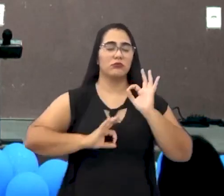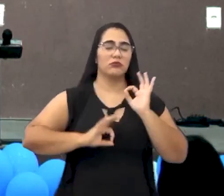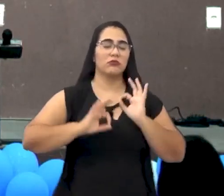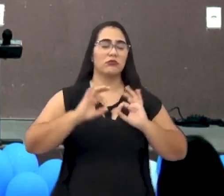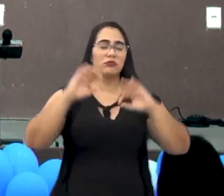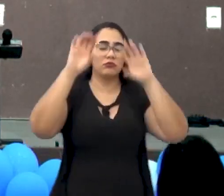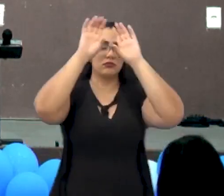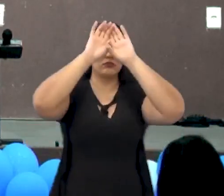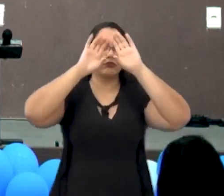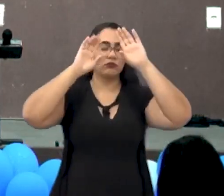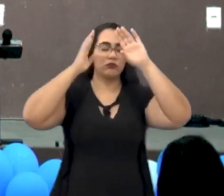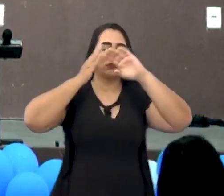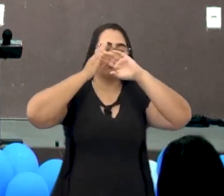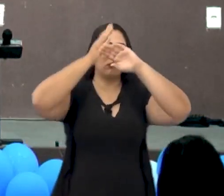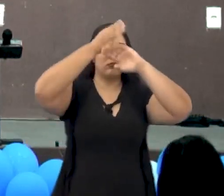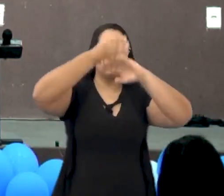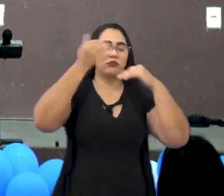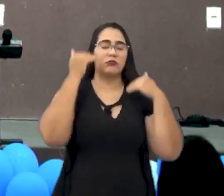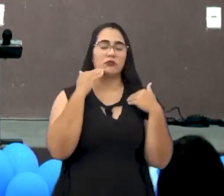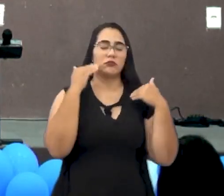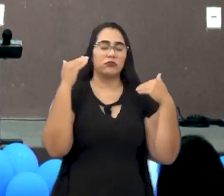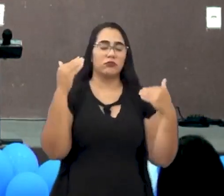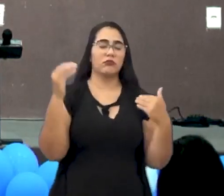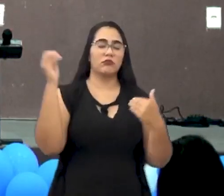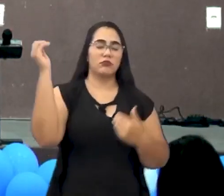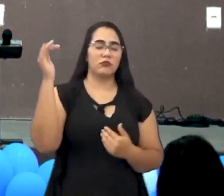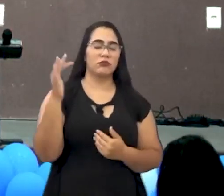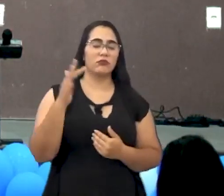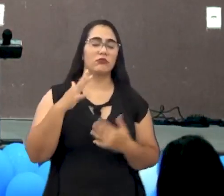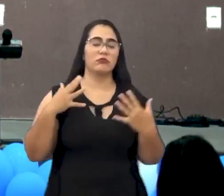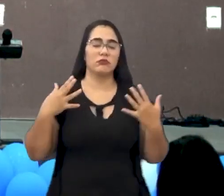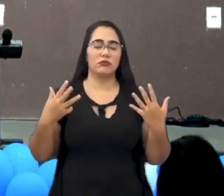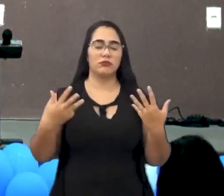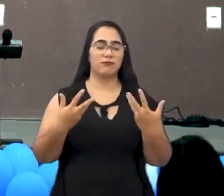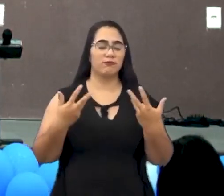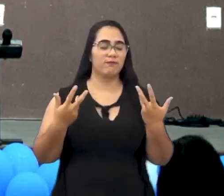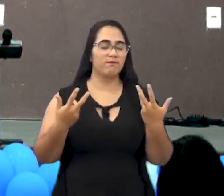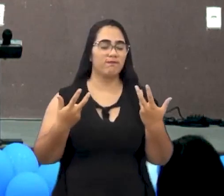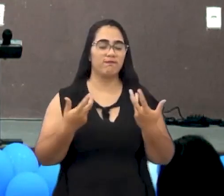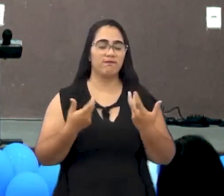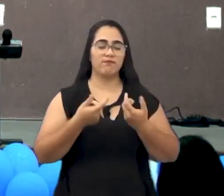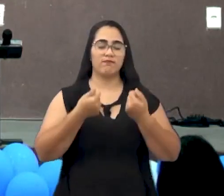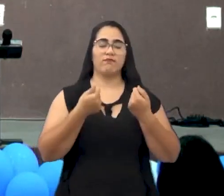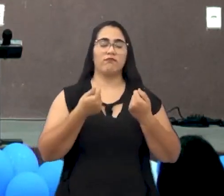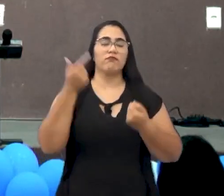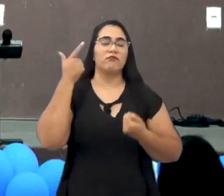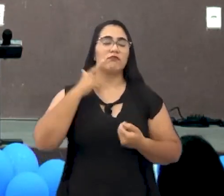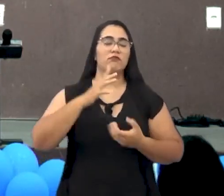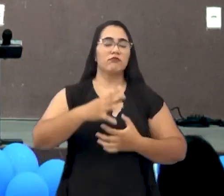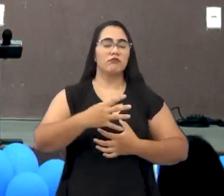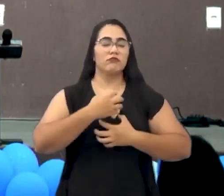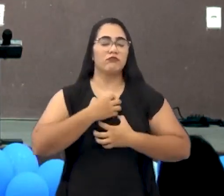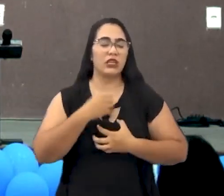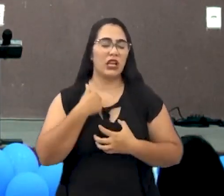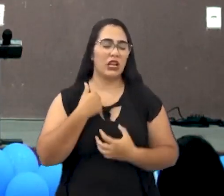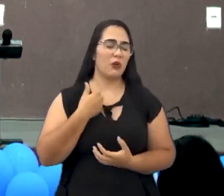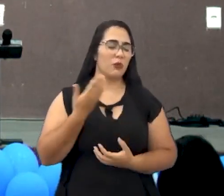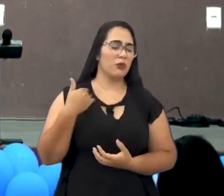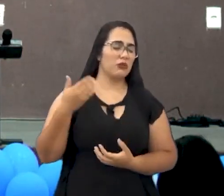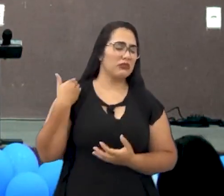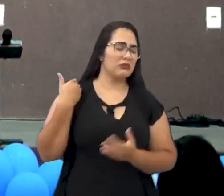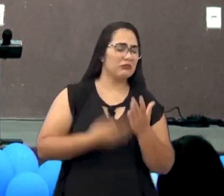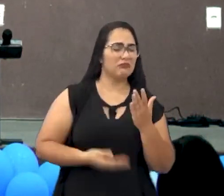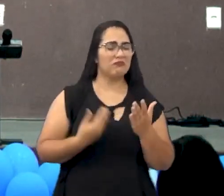terra. Obrigado por Tua graça, tão maravilhosa graça, que alcançou um perdido como eu,